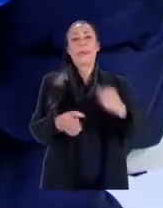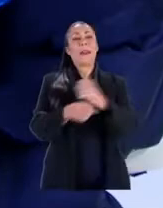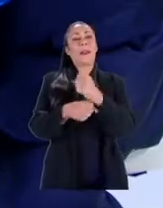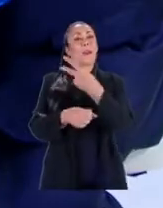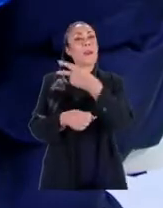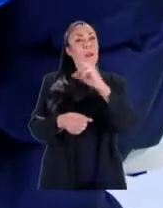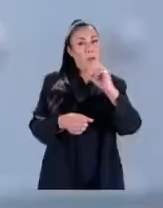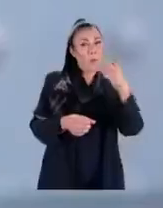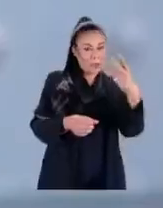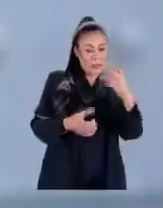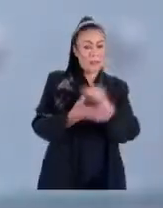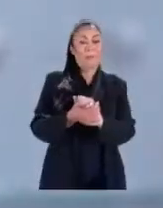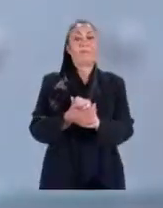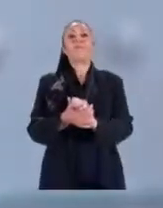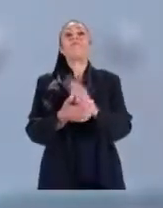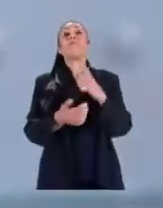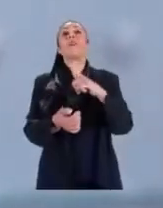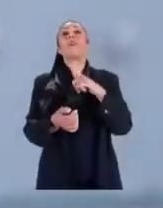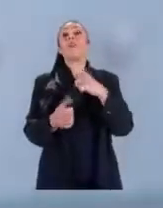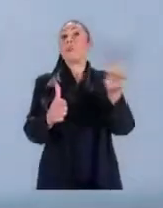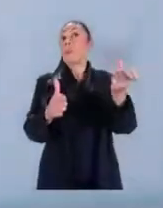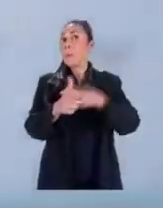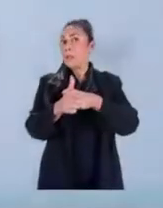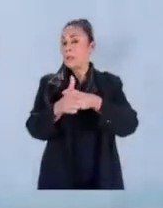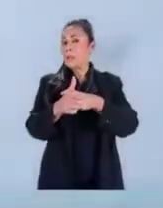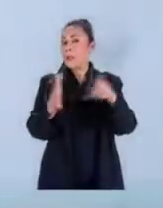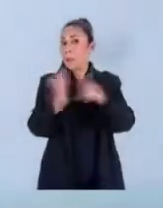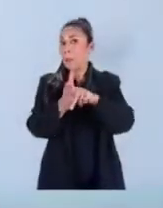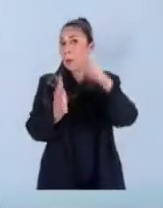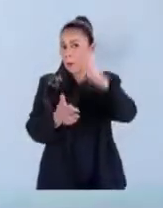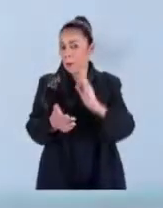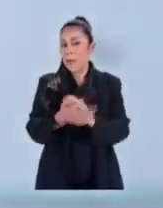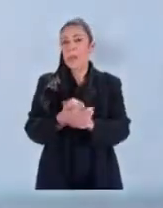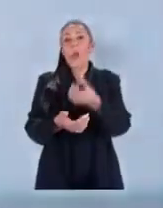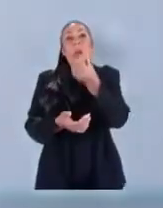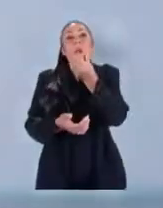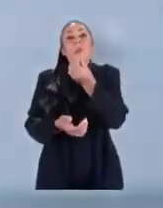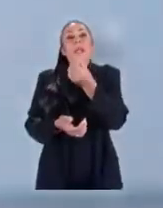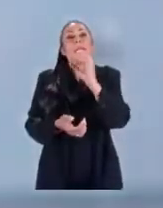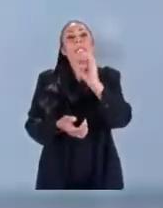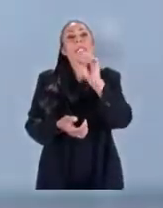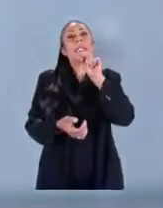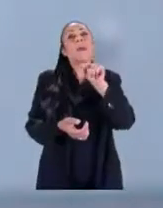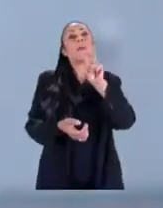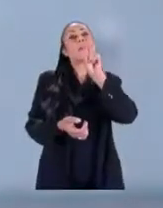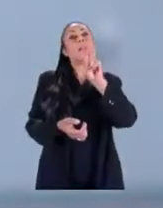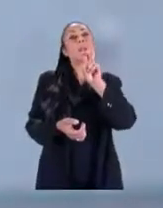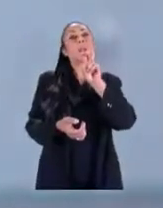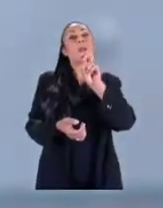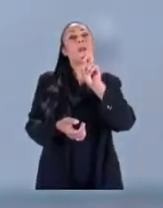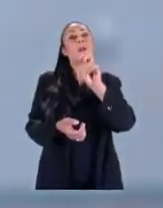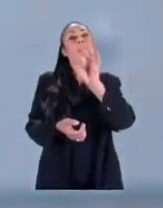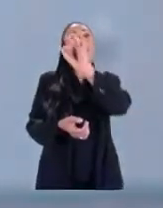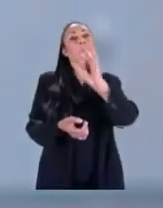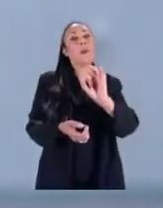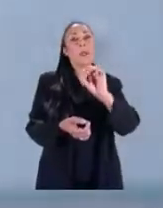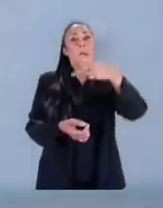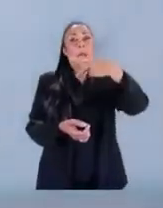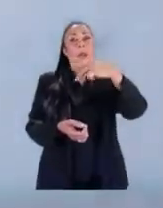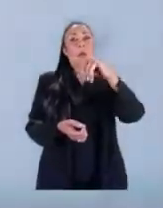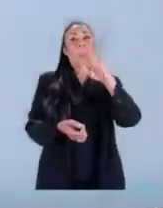você acompanhou isso, a gente tinha uma dívida interna de 60,5% do PIB. Eu deixei